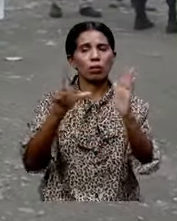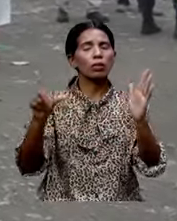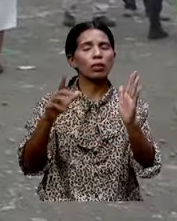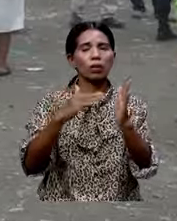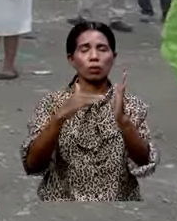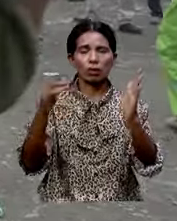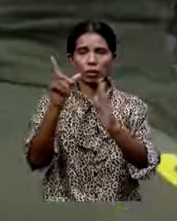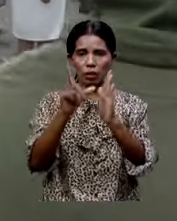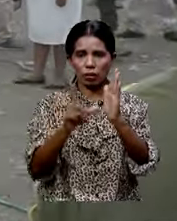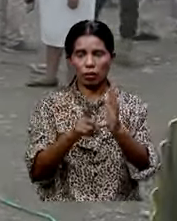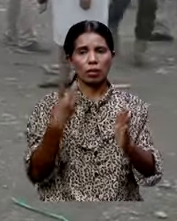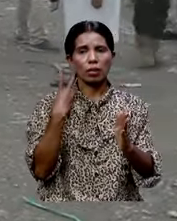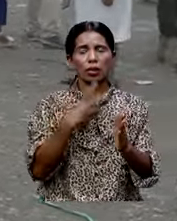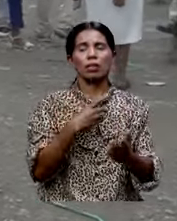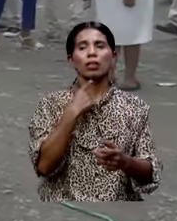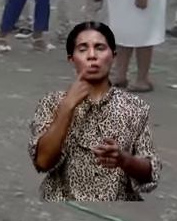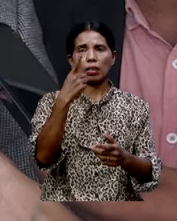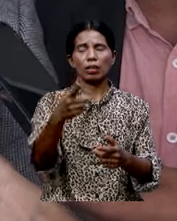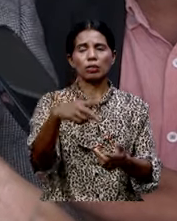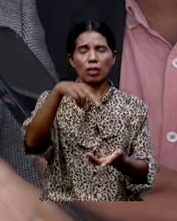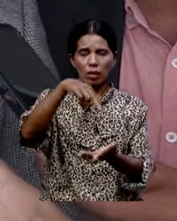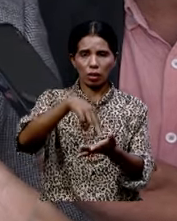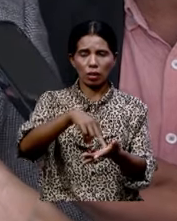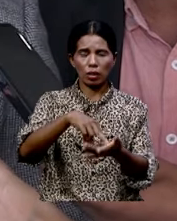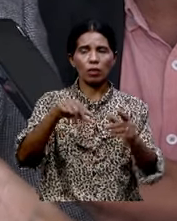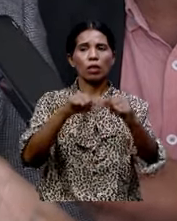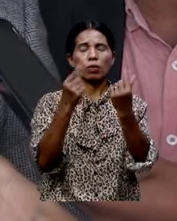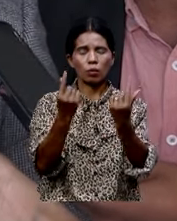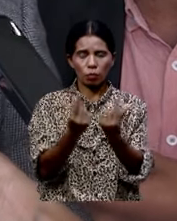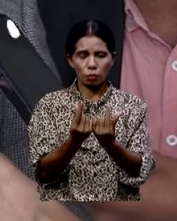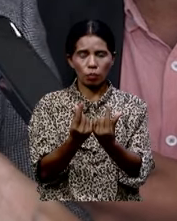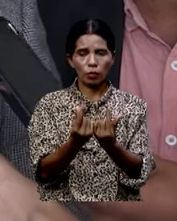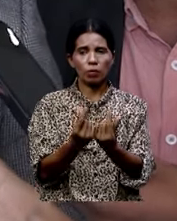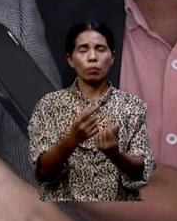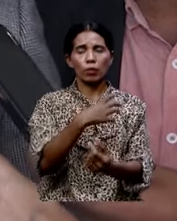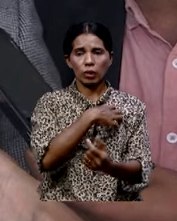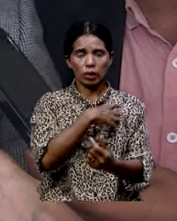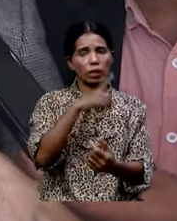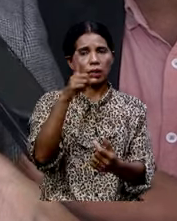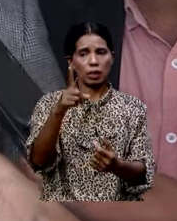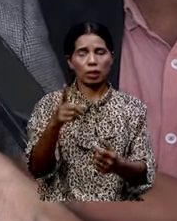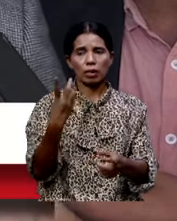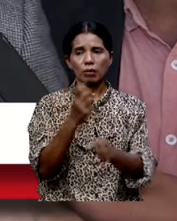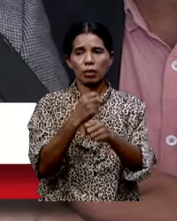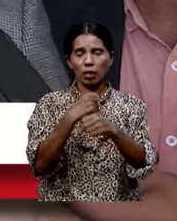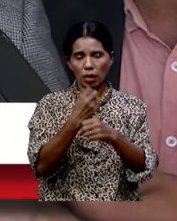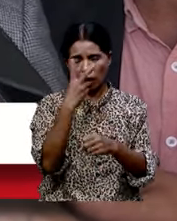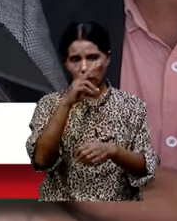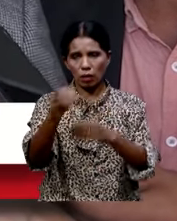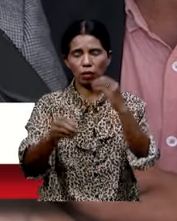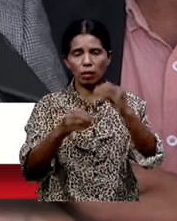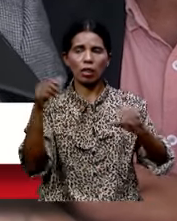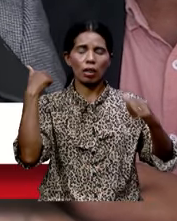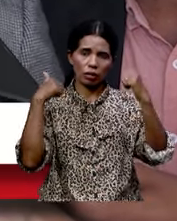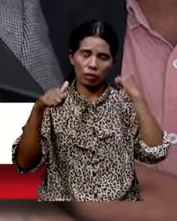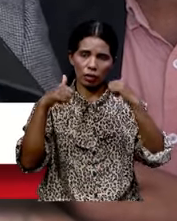Em primeiro reunião, nós vemos que tem iniciado a reforçar a equipa de task force em Forte Liutan para estar trabalhando na operação para